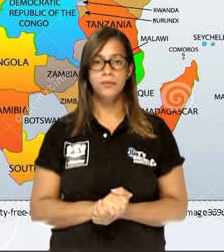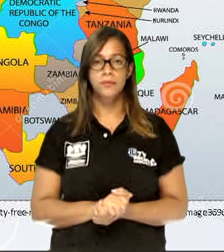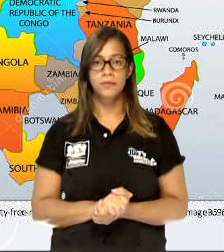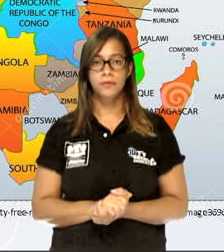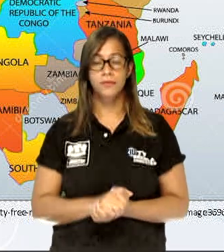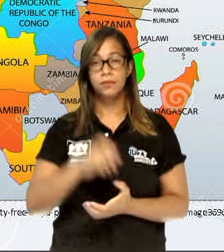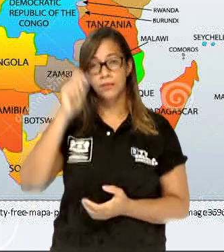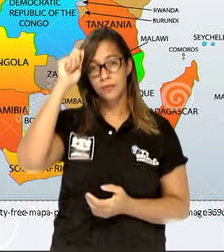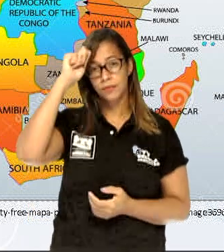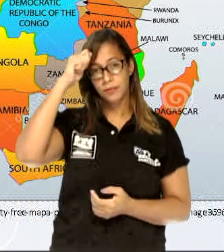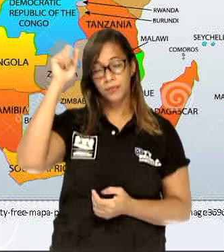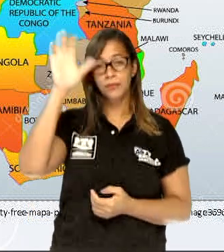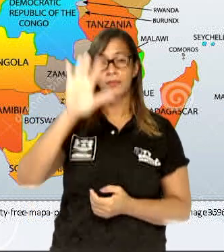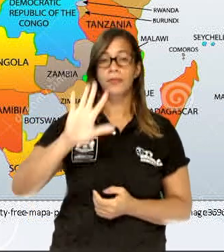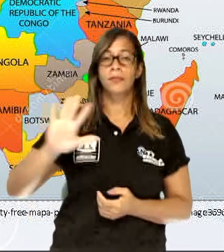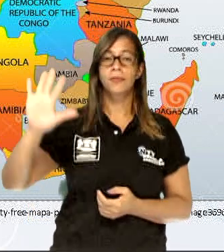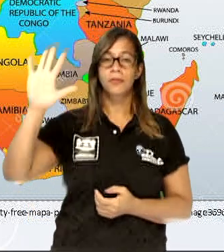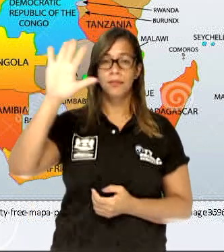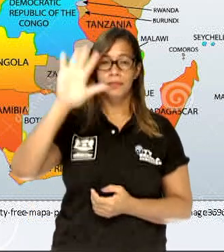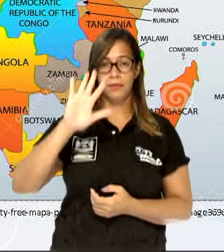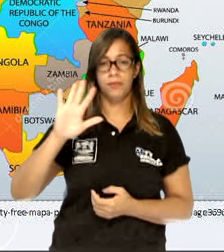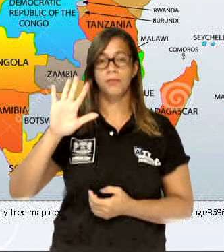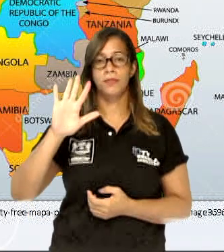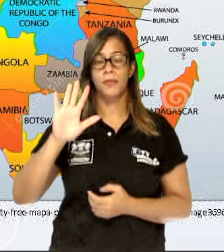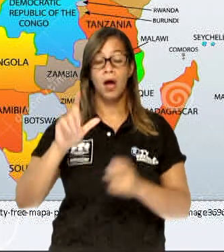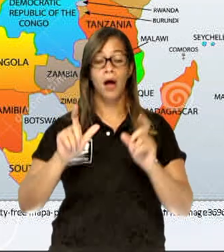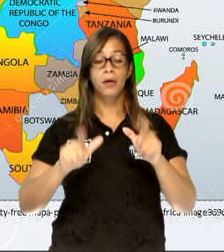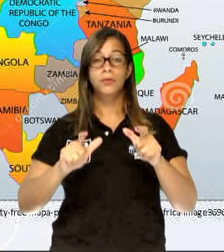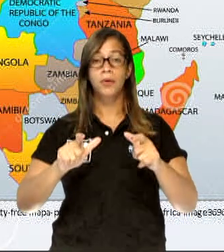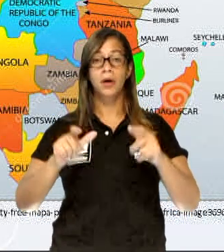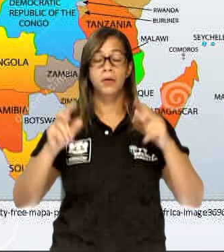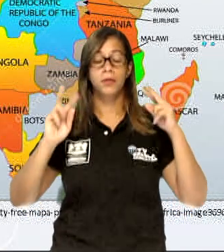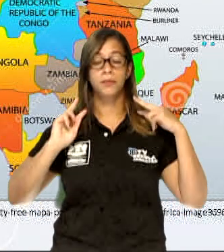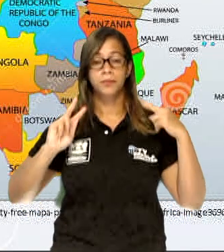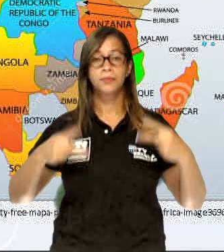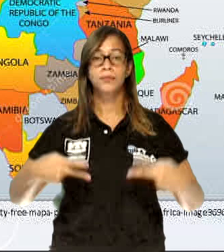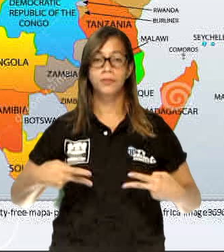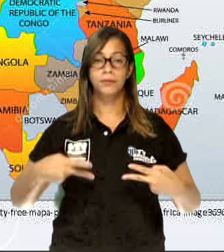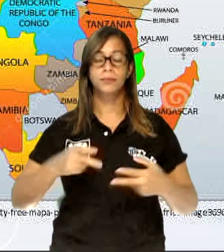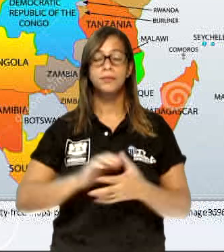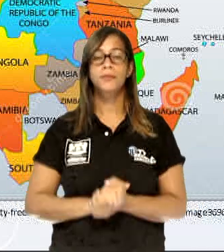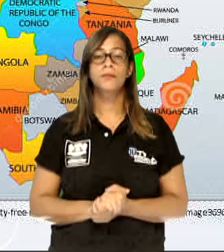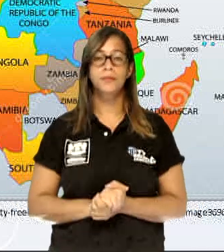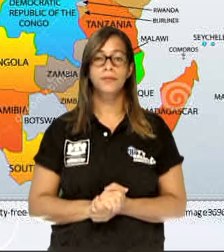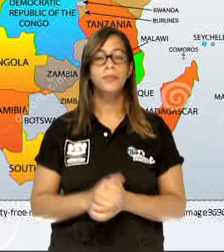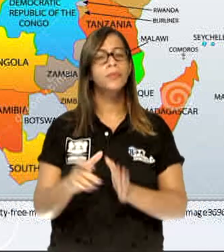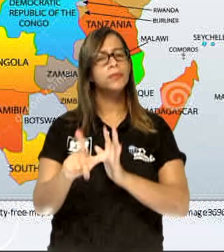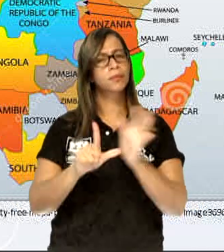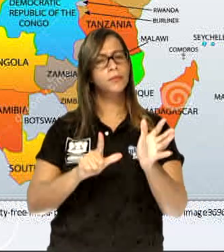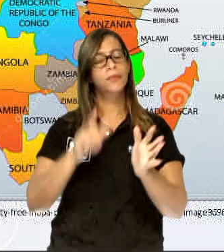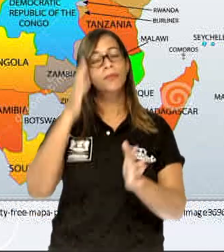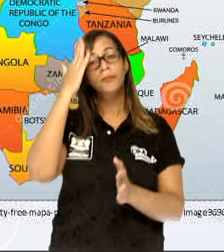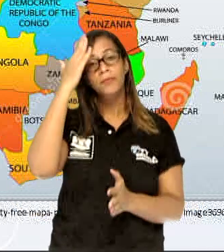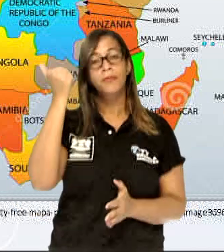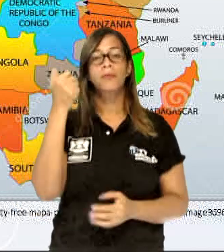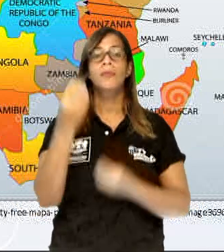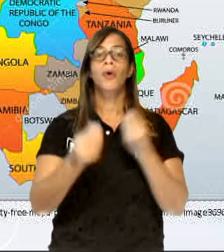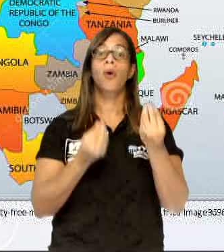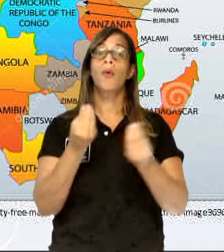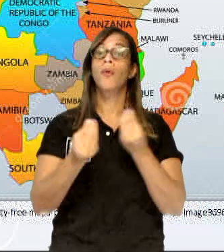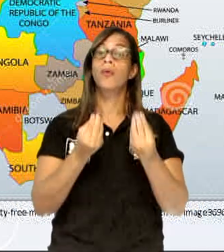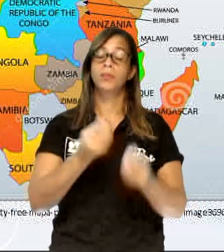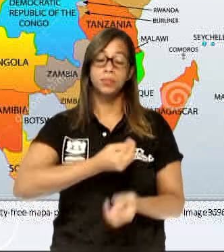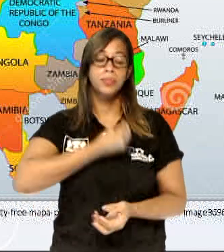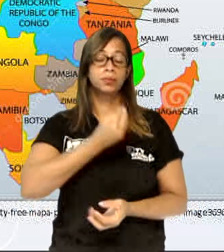África, berço da humanidade. Antes de tudo, vamos saber como era a vida lá